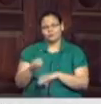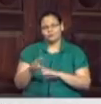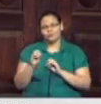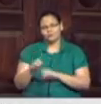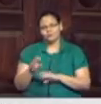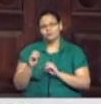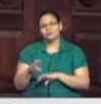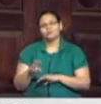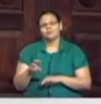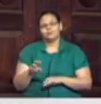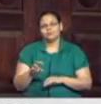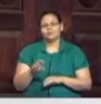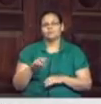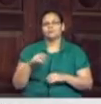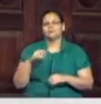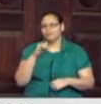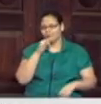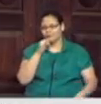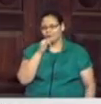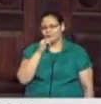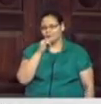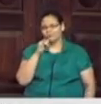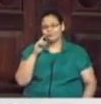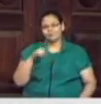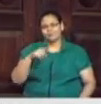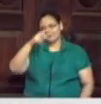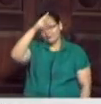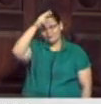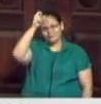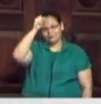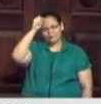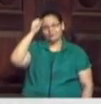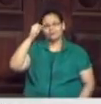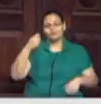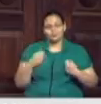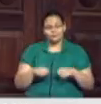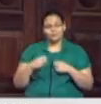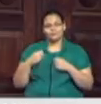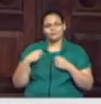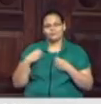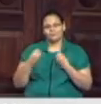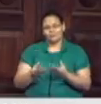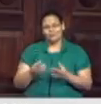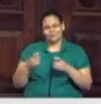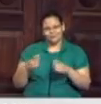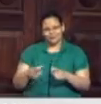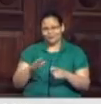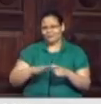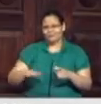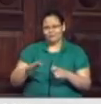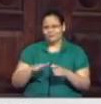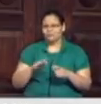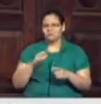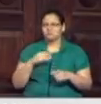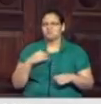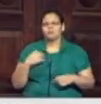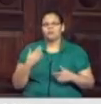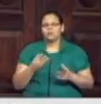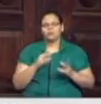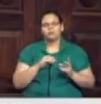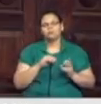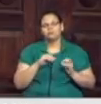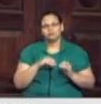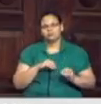que saia do Estado, vá para o município, seja oferecido naquele mesmo local. Não adianta urbanizar o ensino